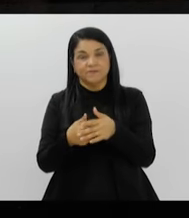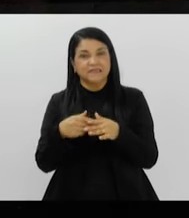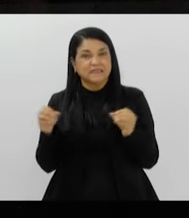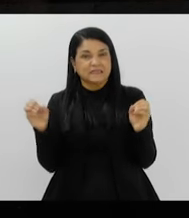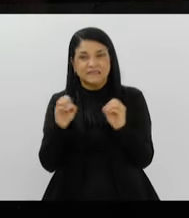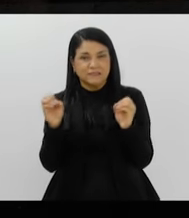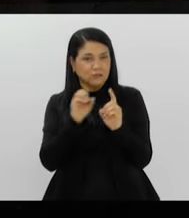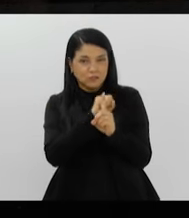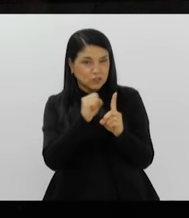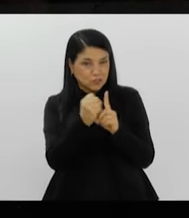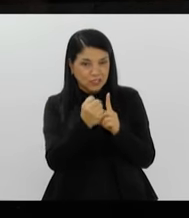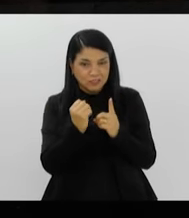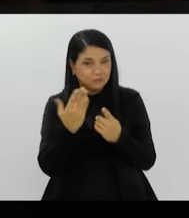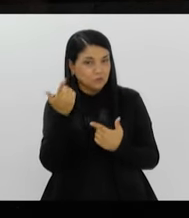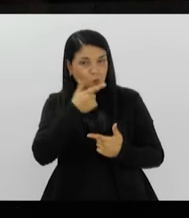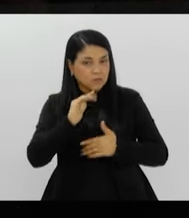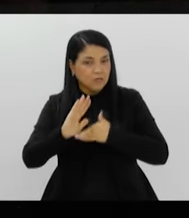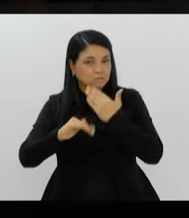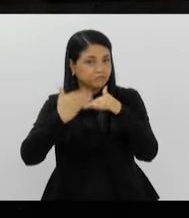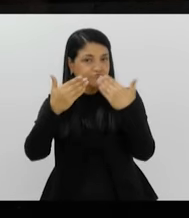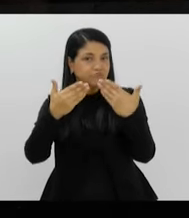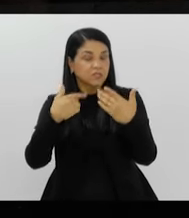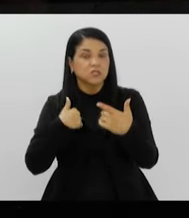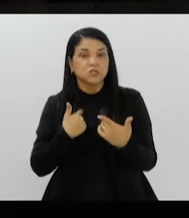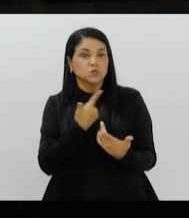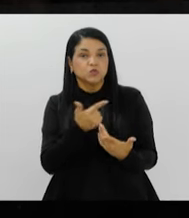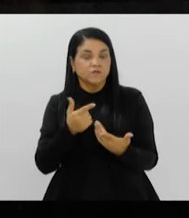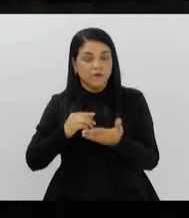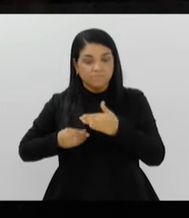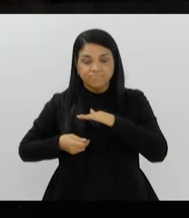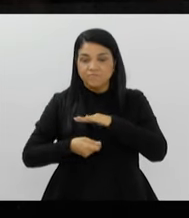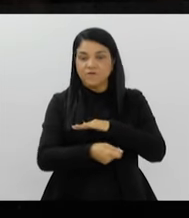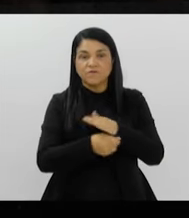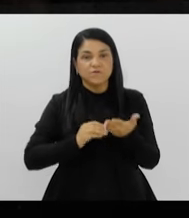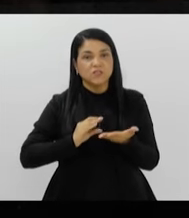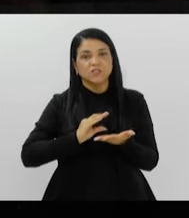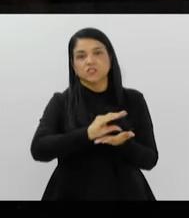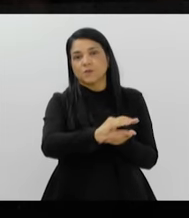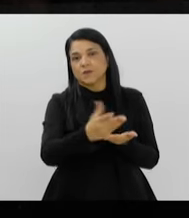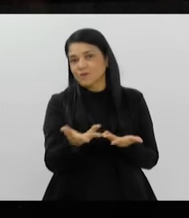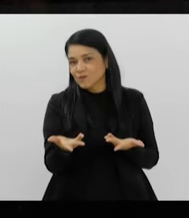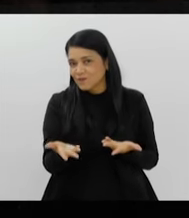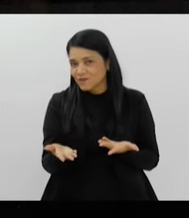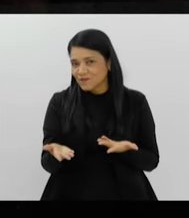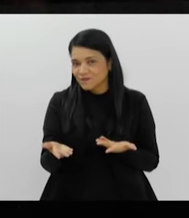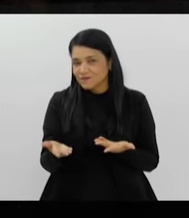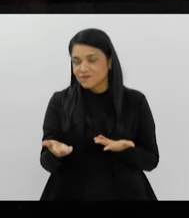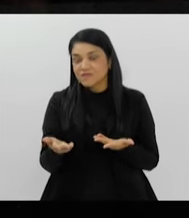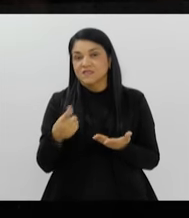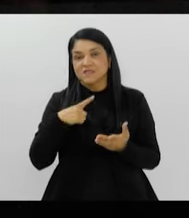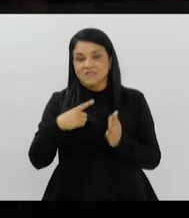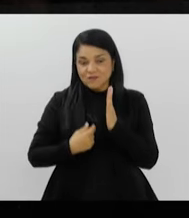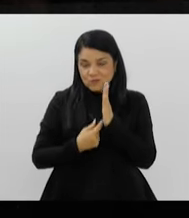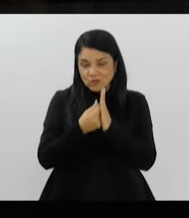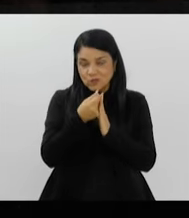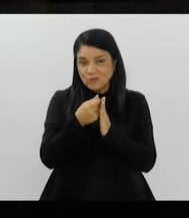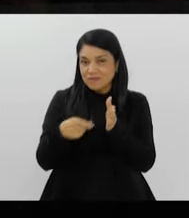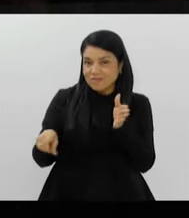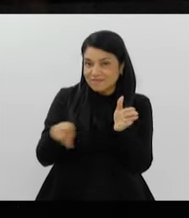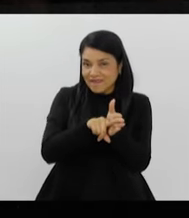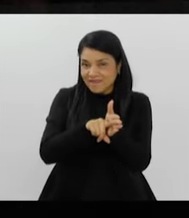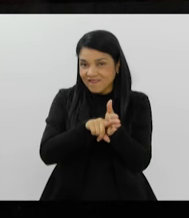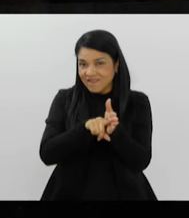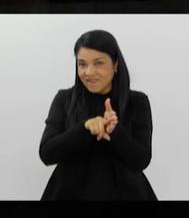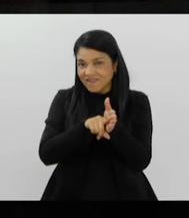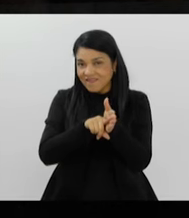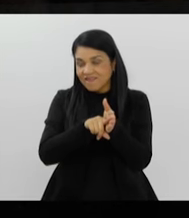sociedade cresce se não tiver gasto para investimento. E quando você tem um orçamento deficitário, a primeira